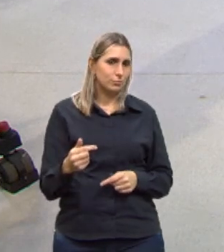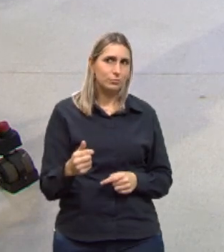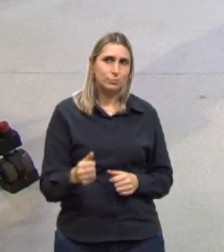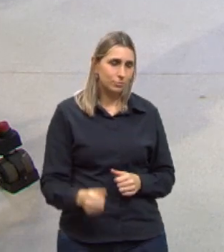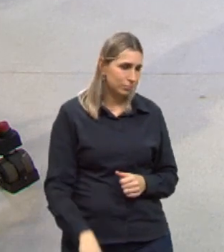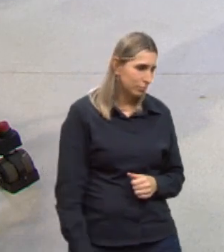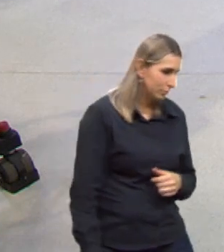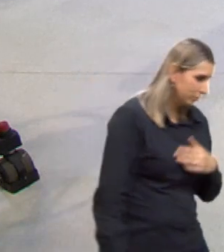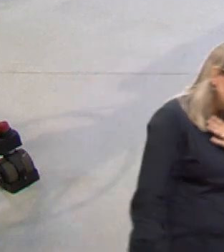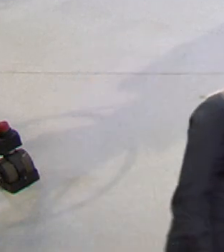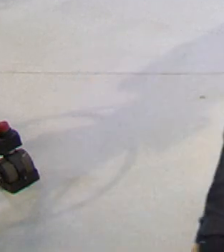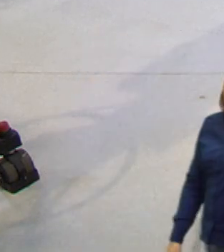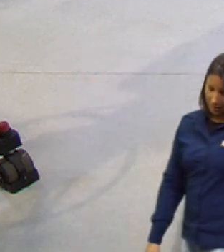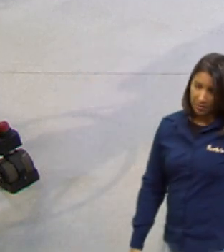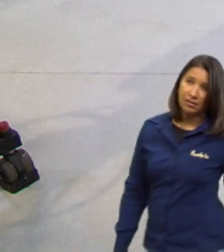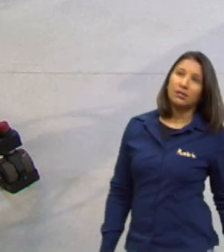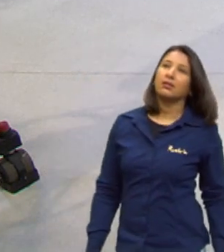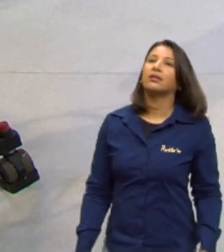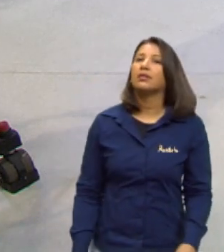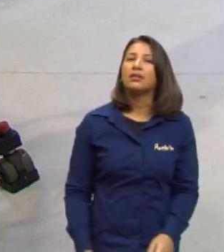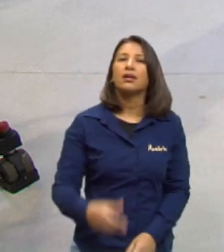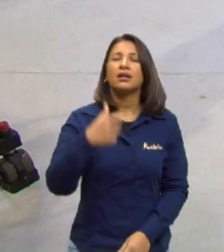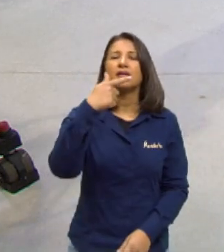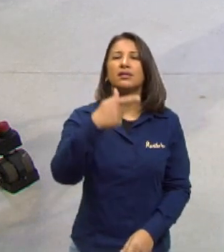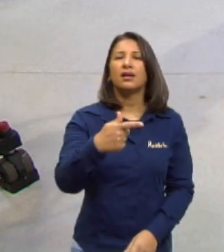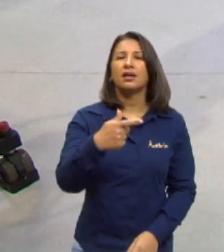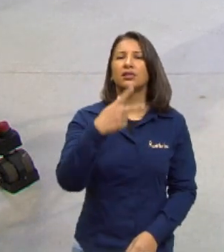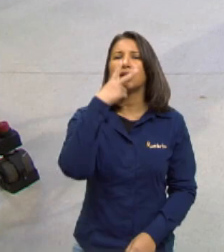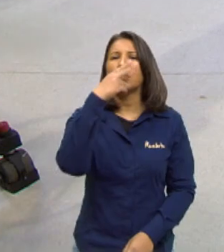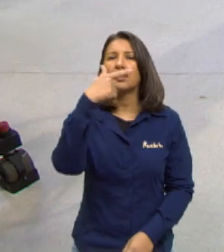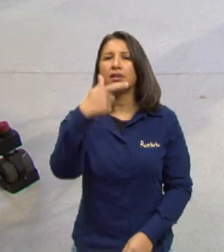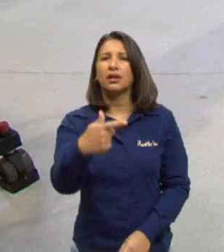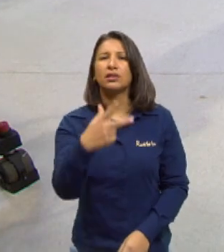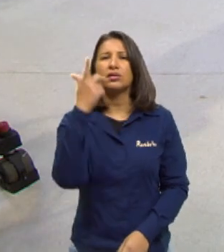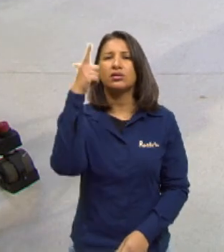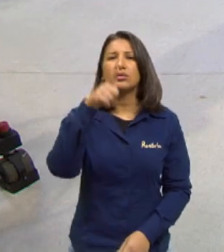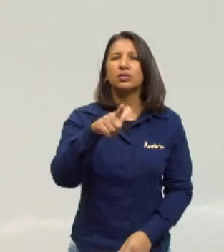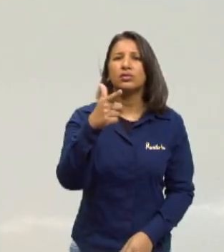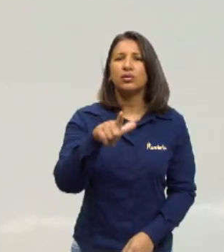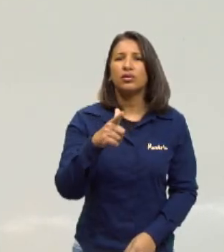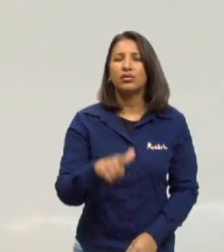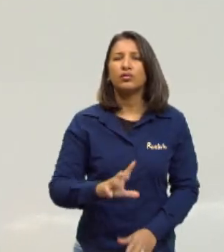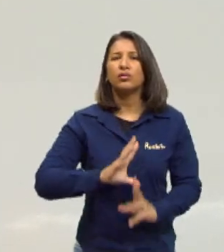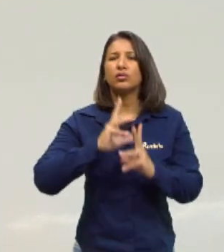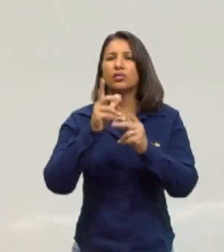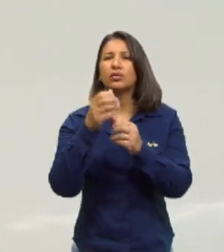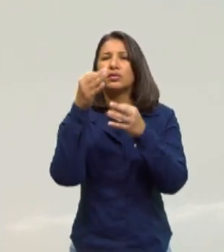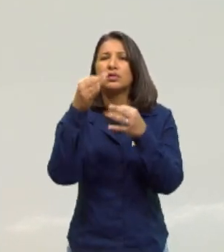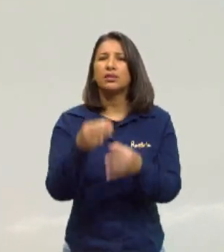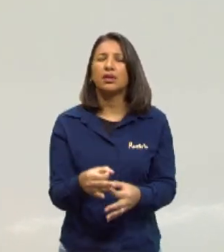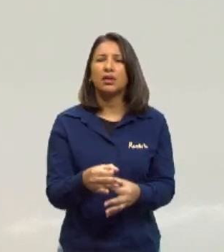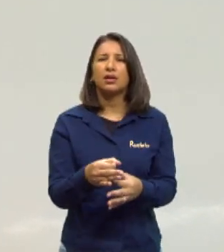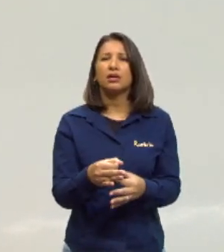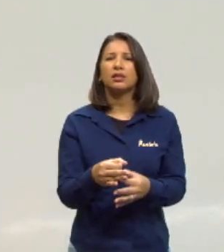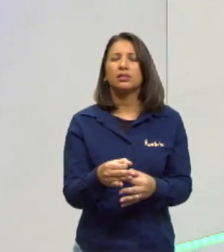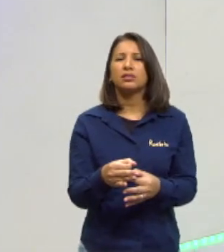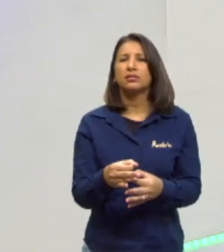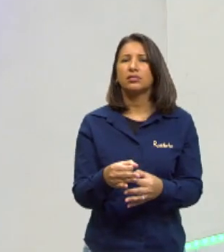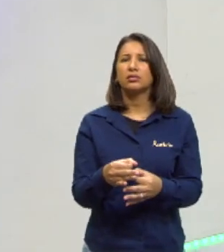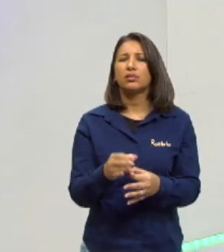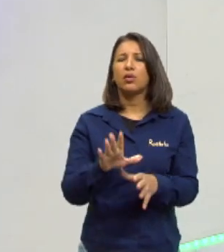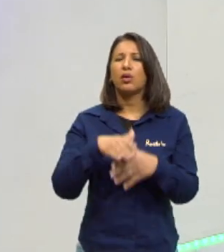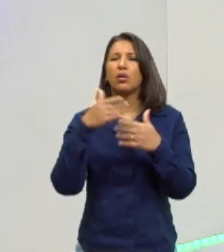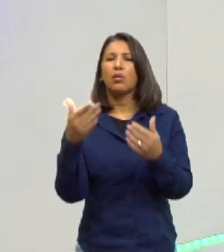raiz? Sim. Então, 7 é igual a 7. De novo, tudo certo. Quem é a solução, então,